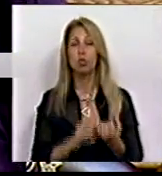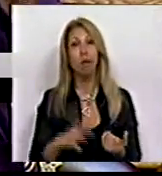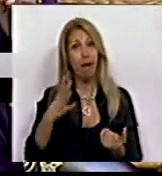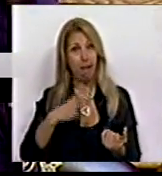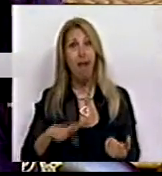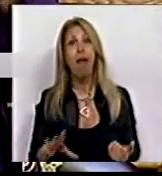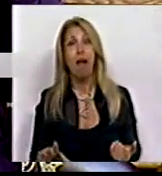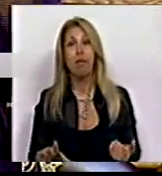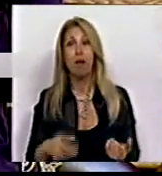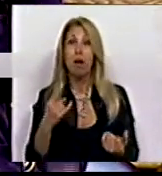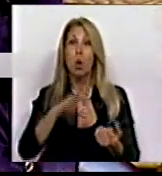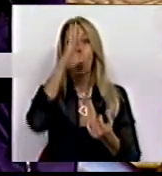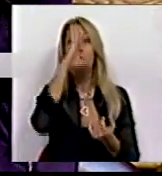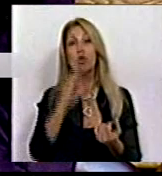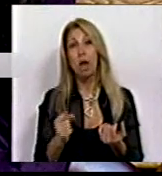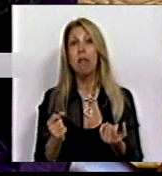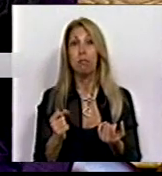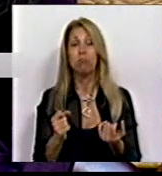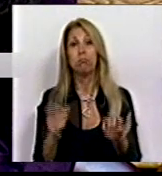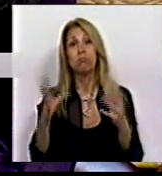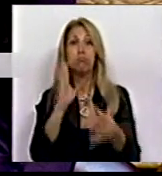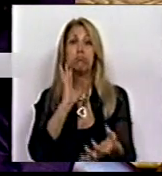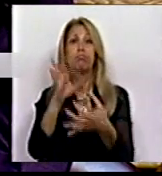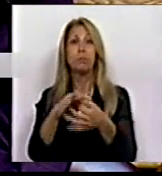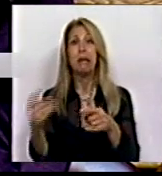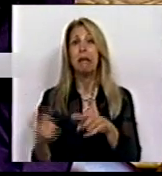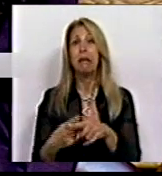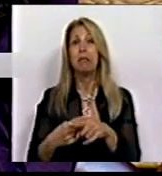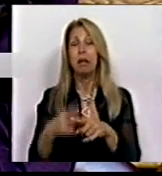pretendem ter um Estado cada vez mais a servir os interesses do